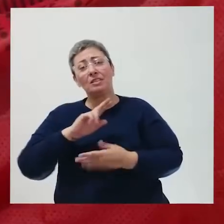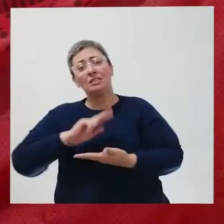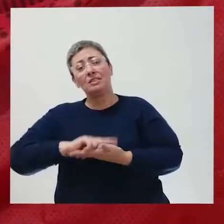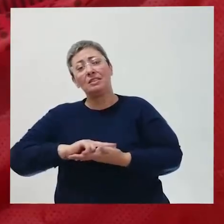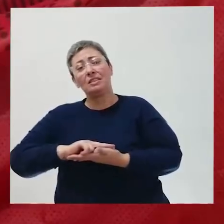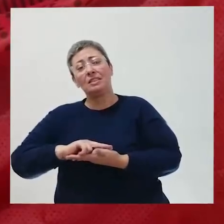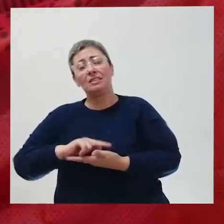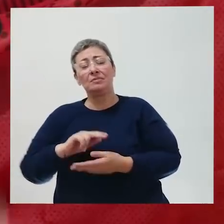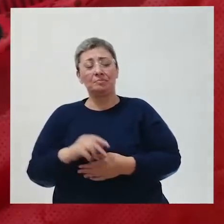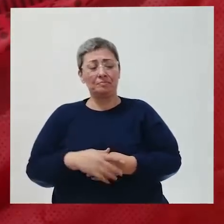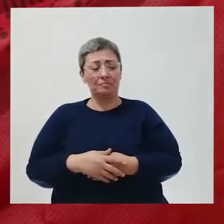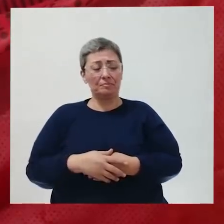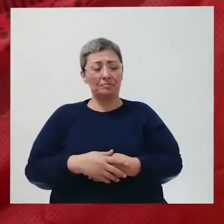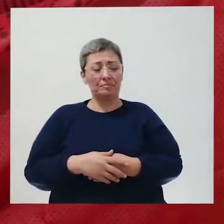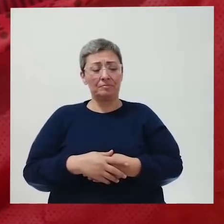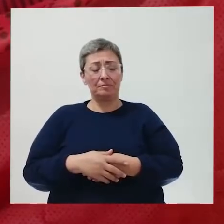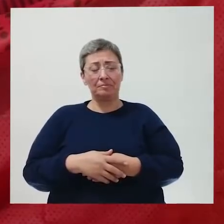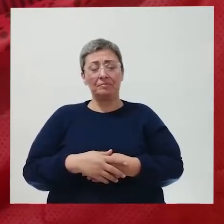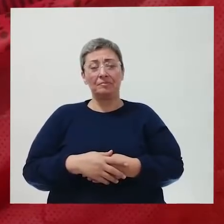deitar.